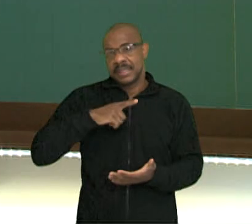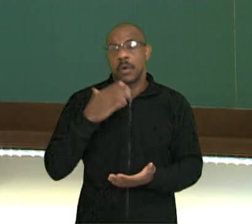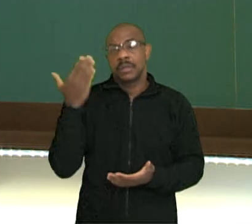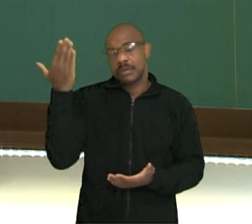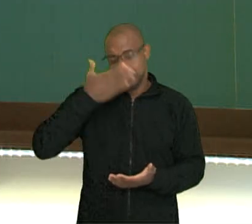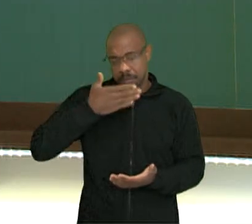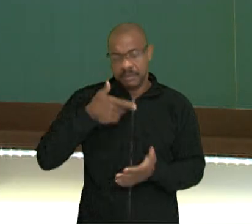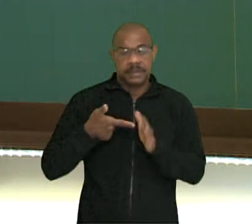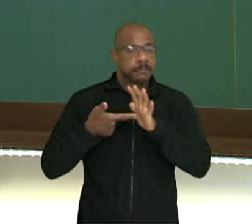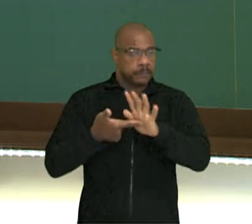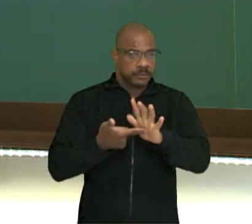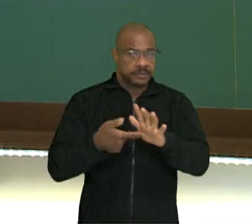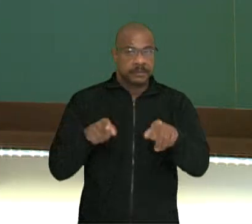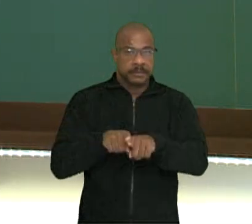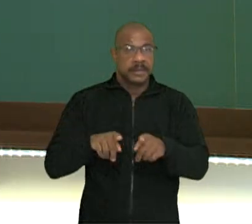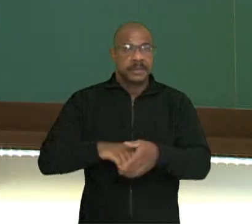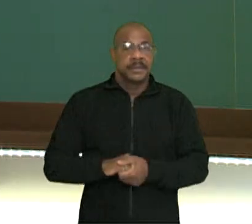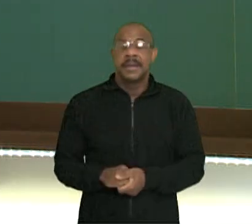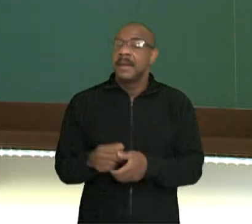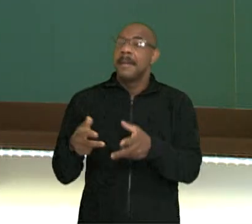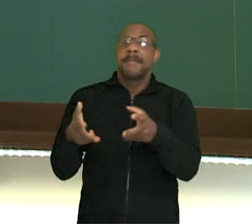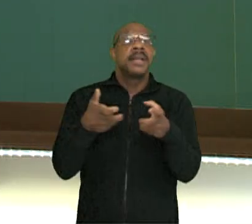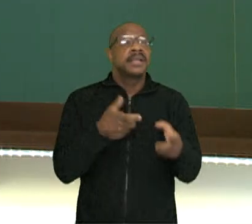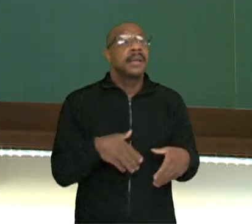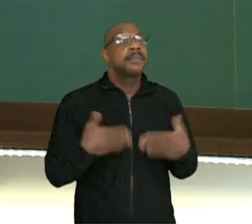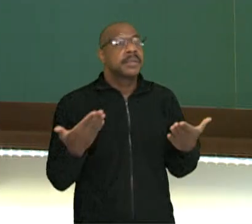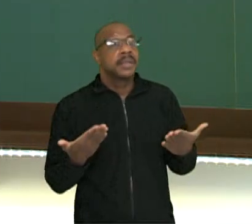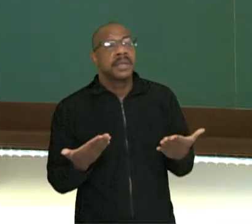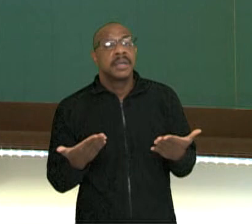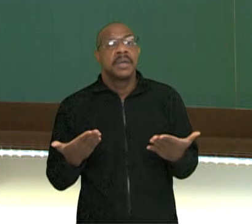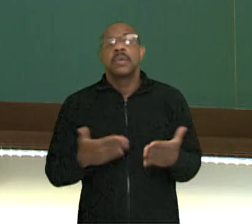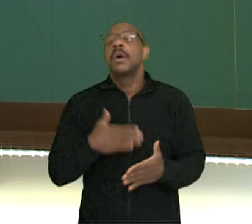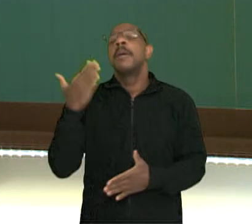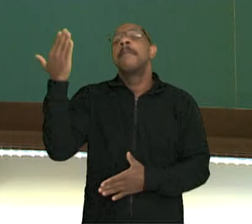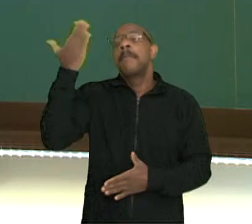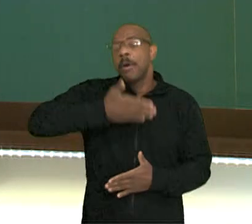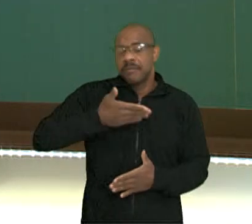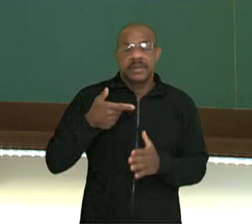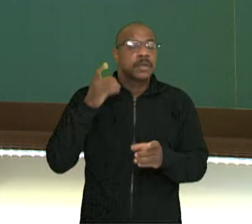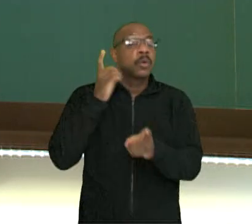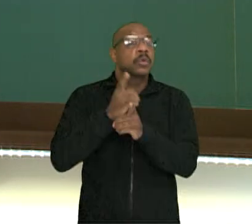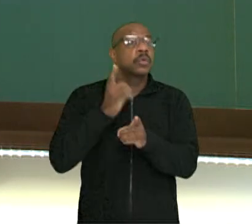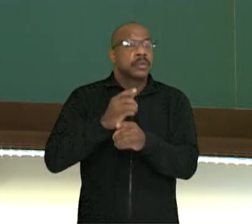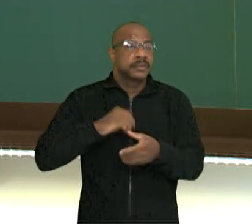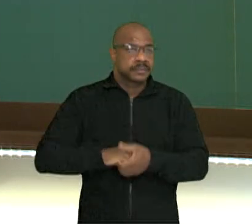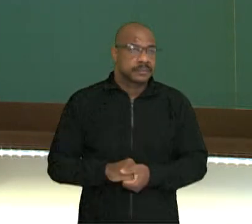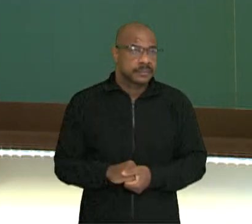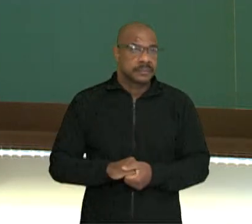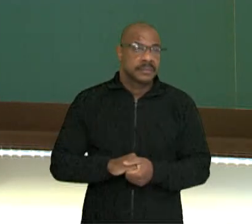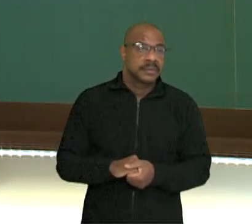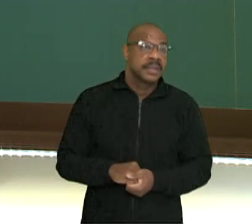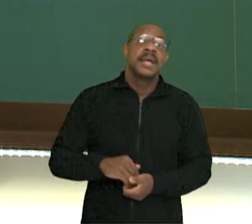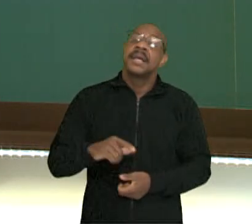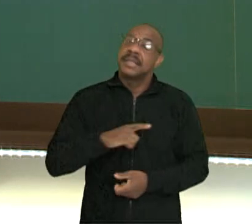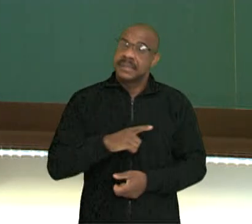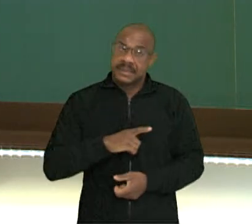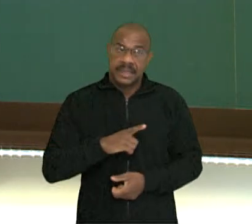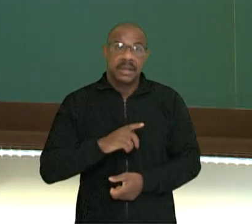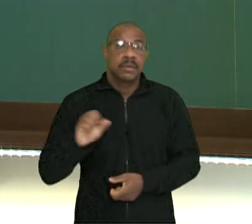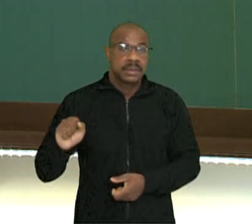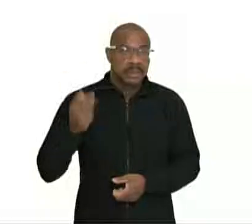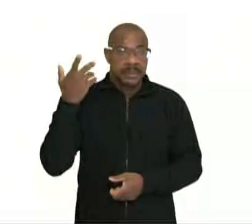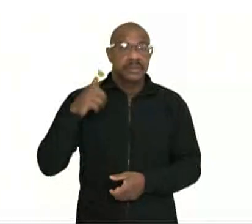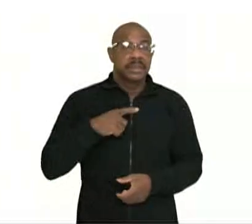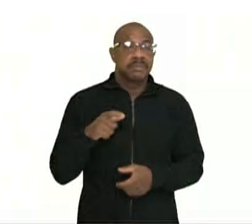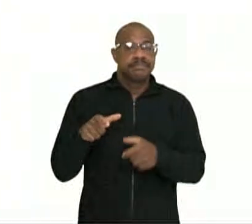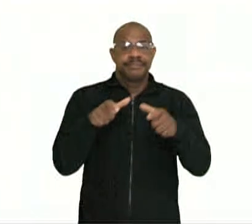plantão percebam, né, quais foram as evidências encontradas. Há ainda o fato de que missões